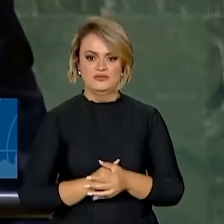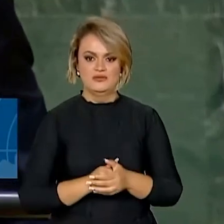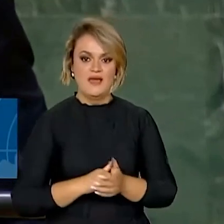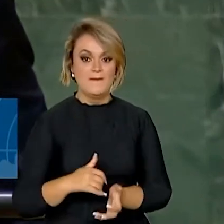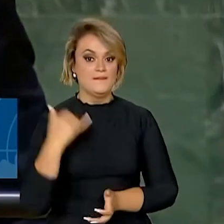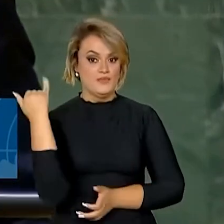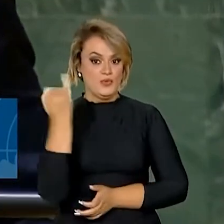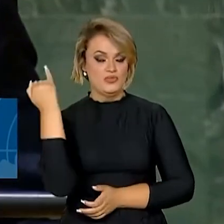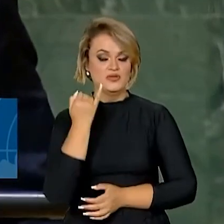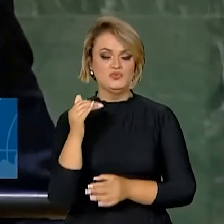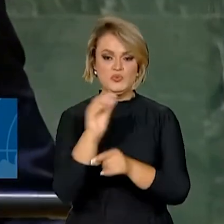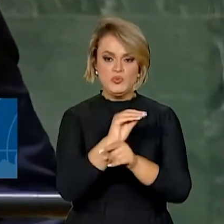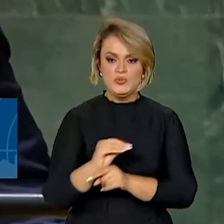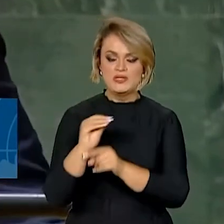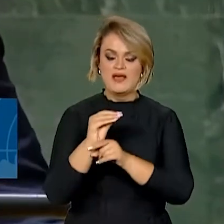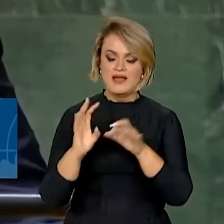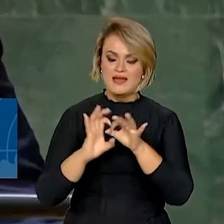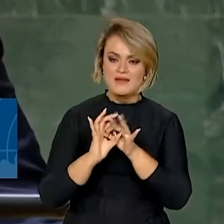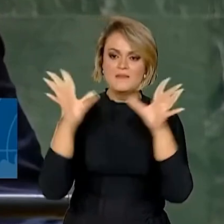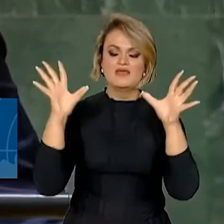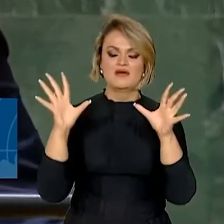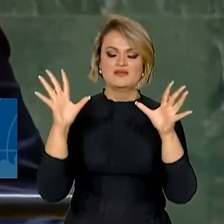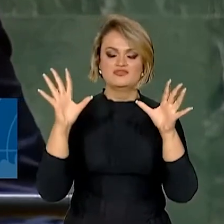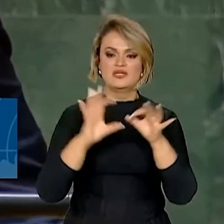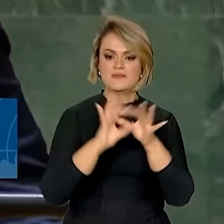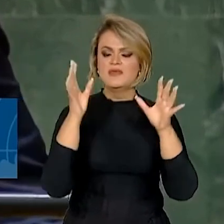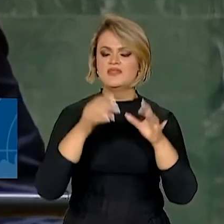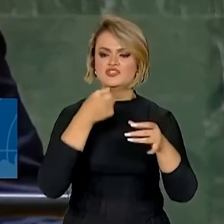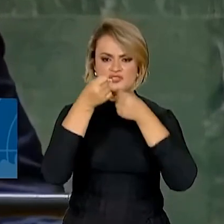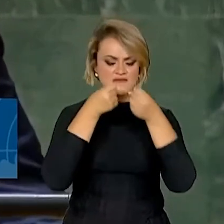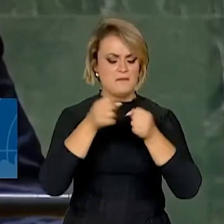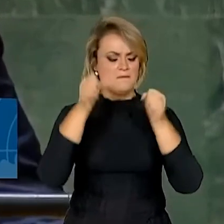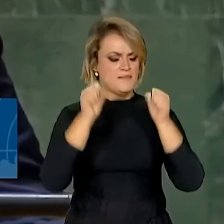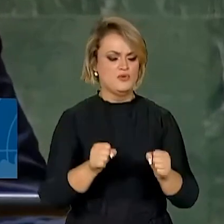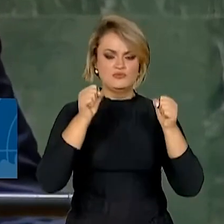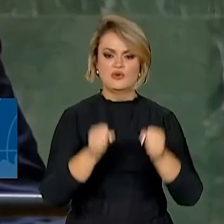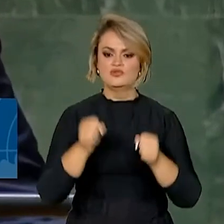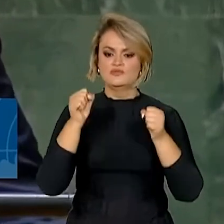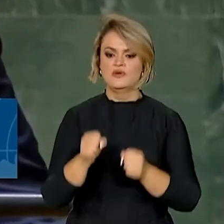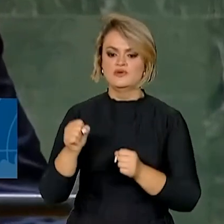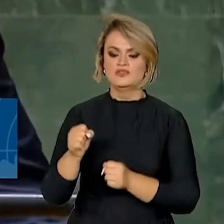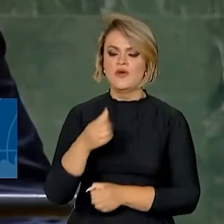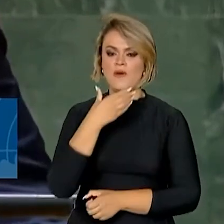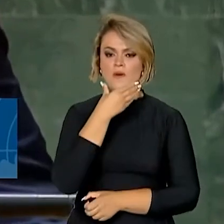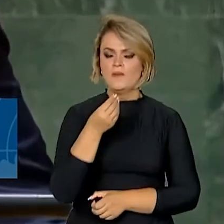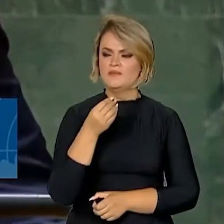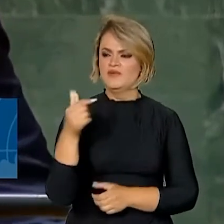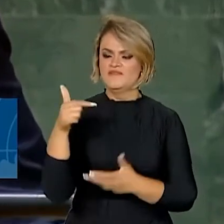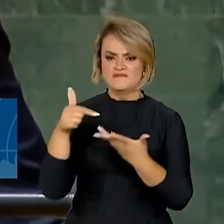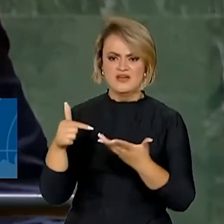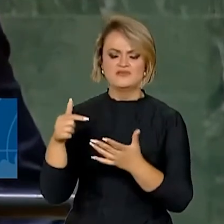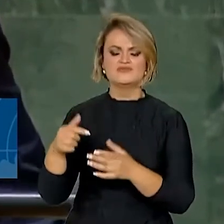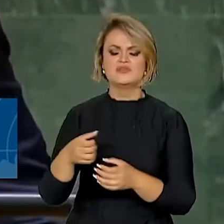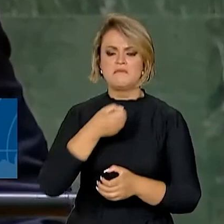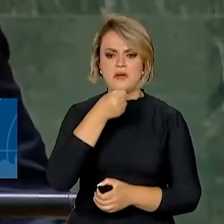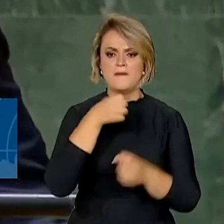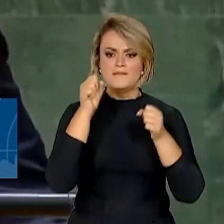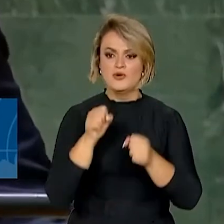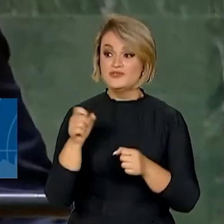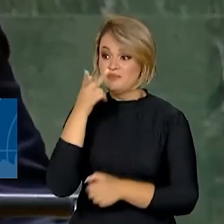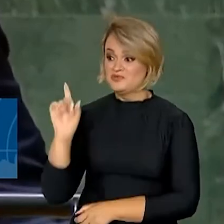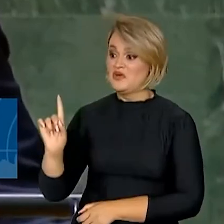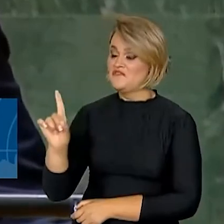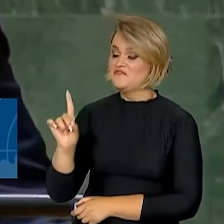fundamental preservar a liberdade de imprensa. Um jornalista como Julian Assange não pode ser